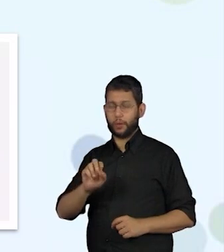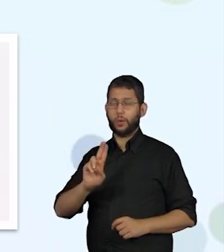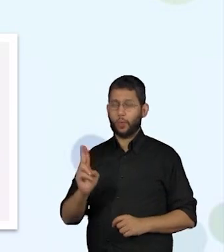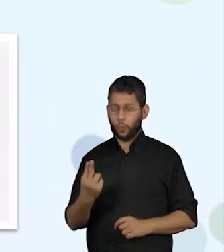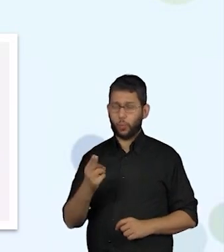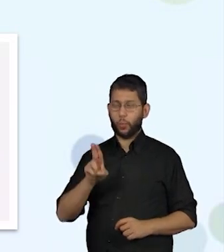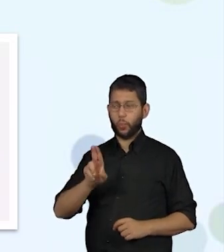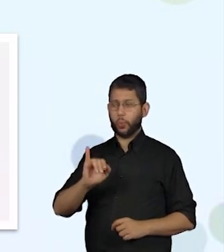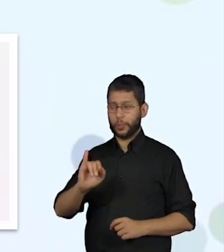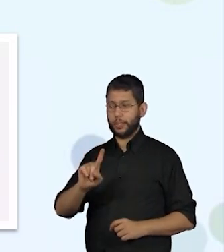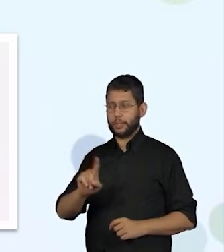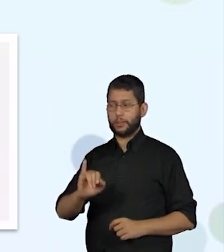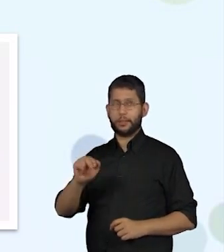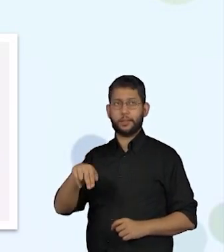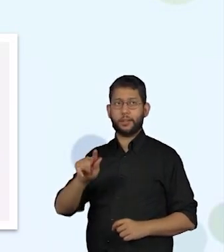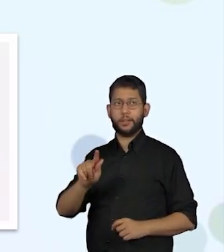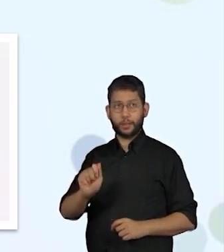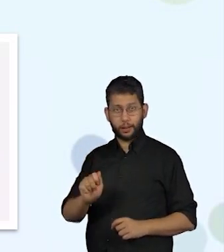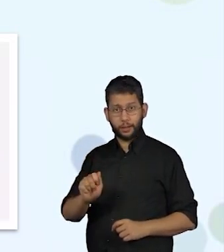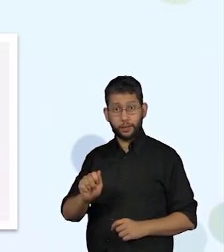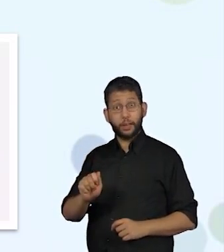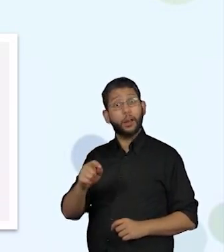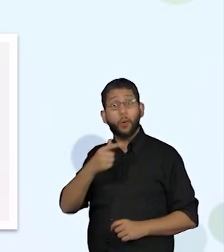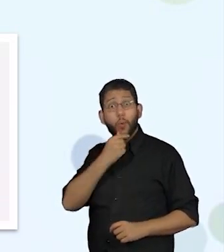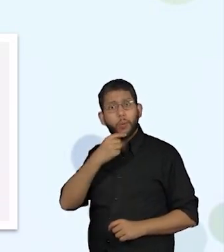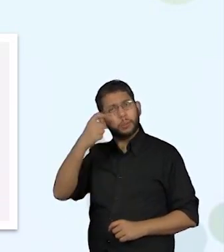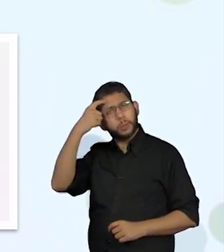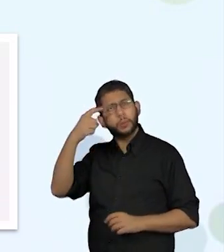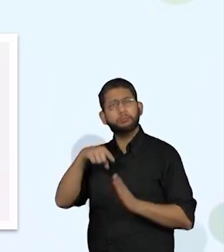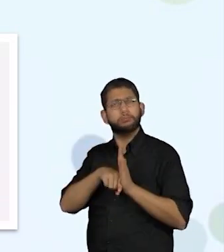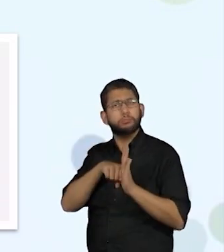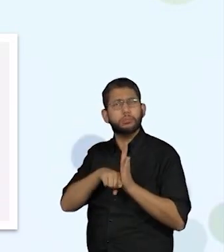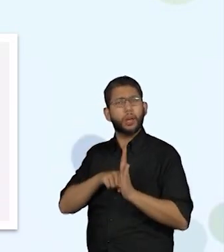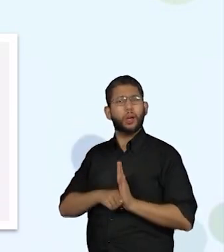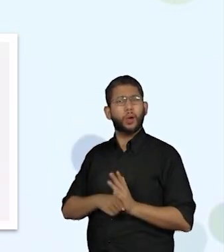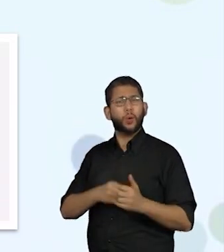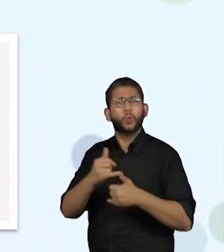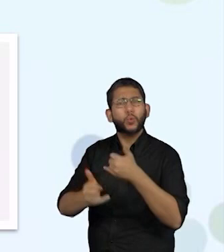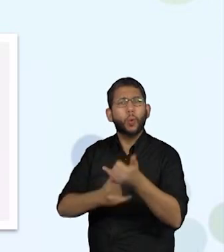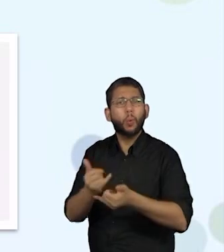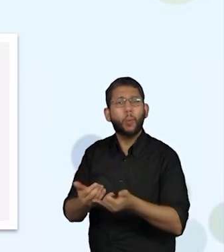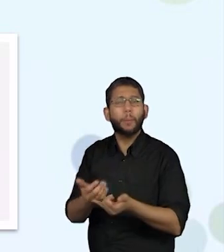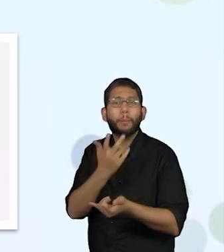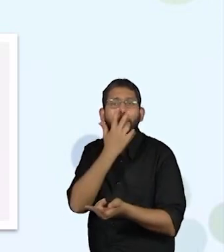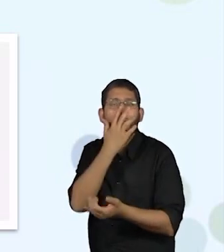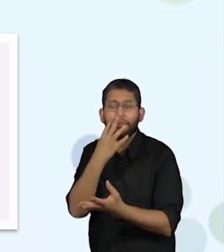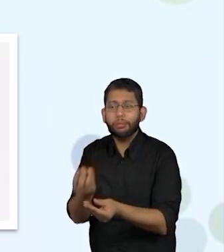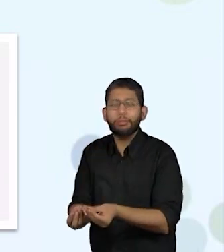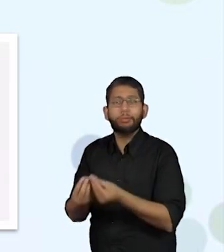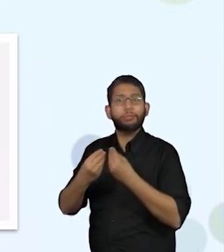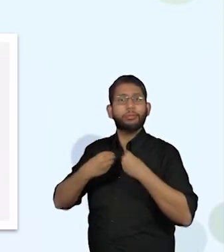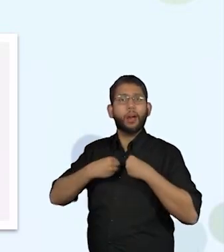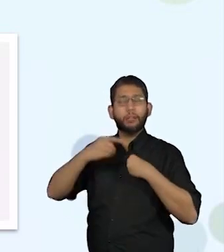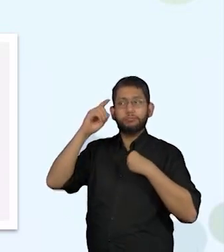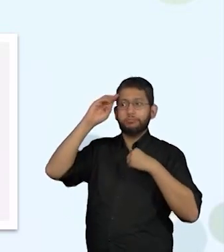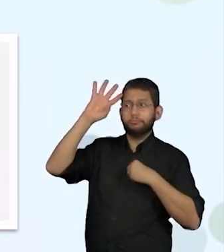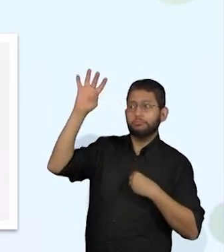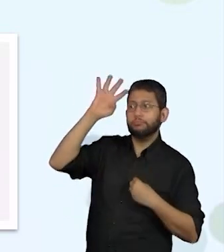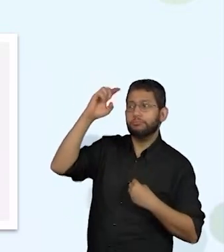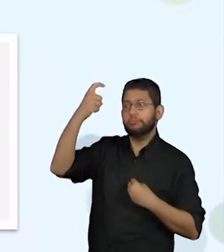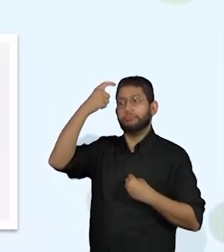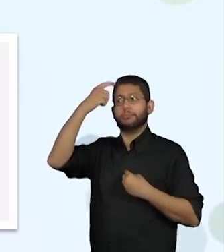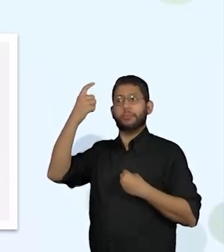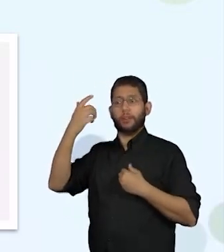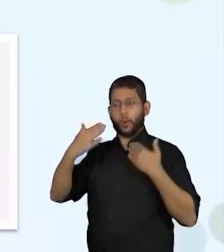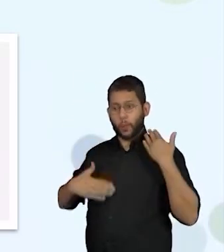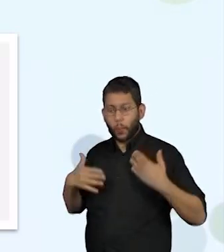limites, de qualquer tipo de aspecto físico, psicológico, biológico, porque ele vai